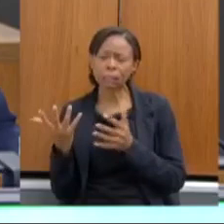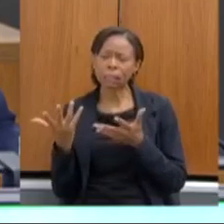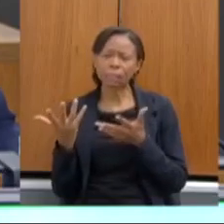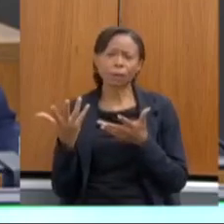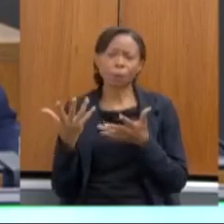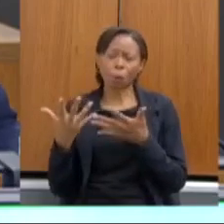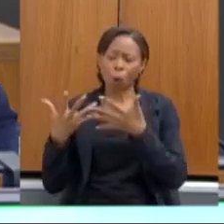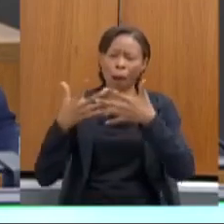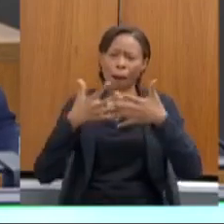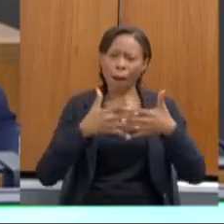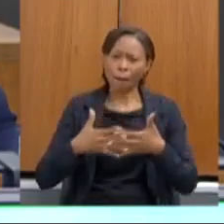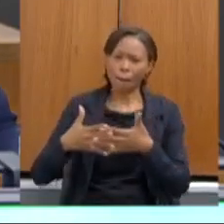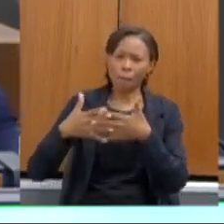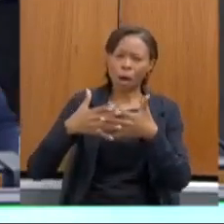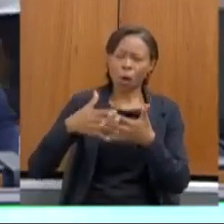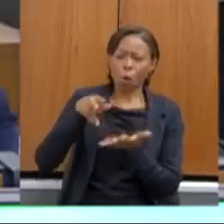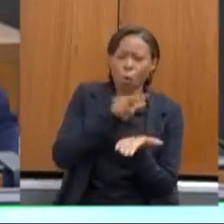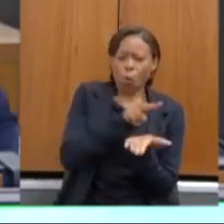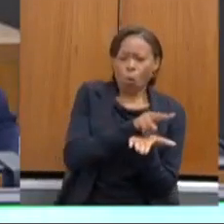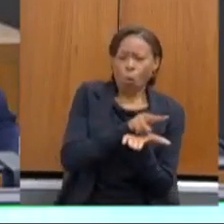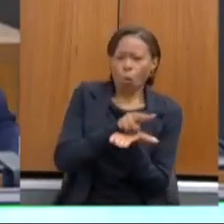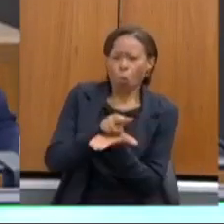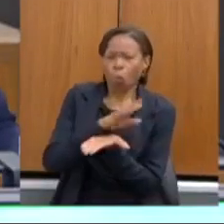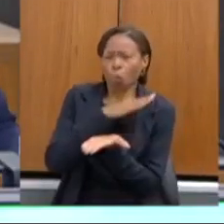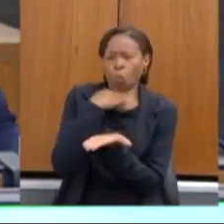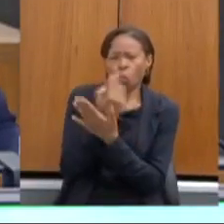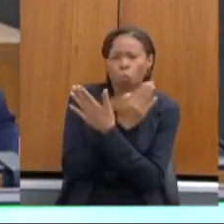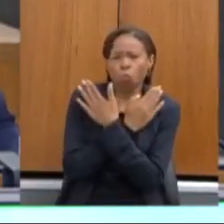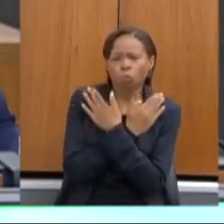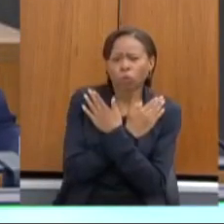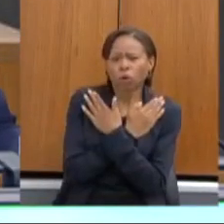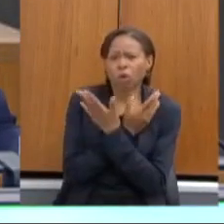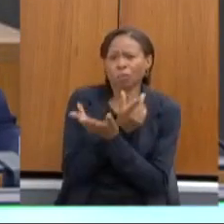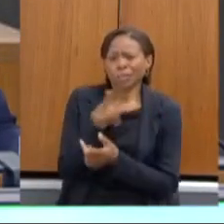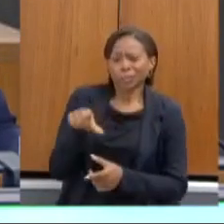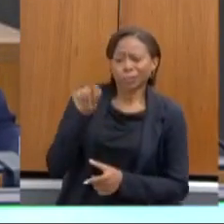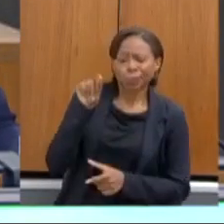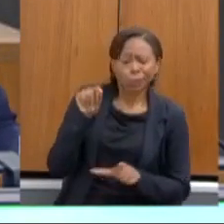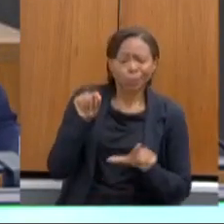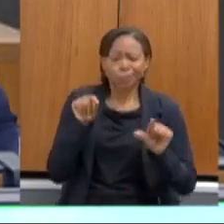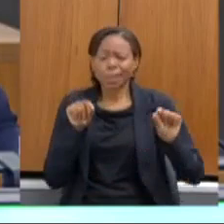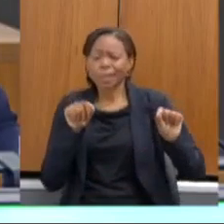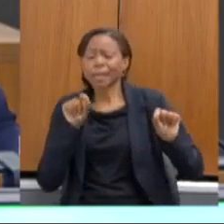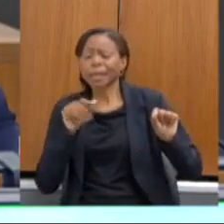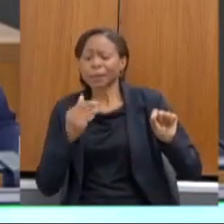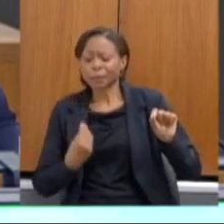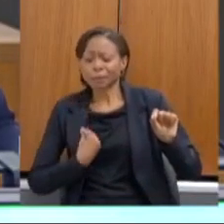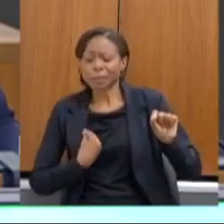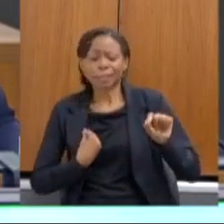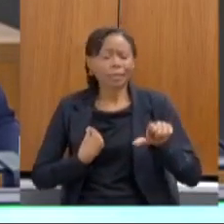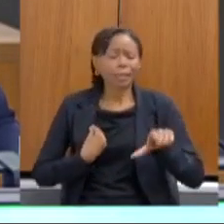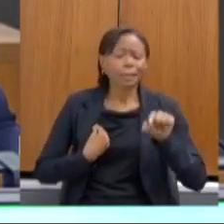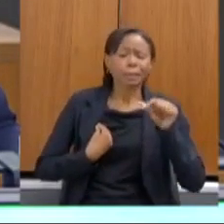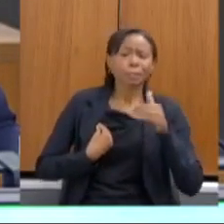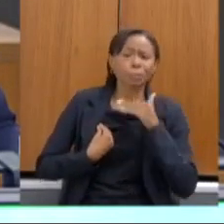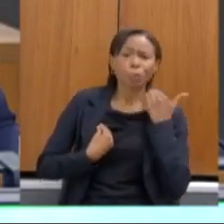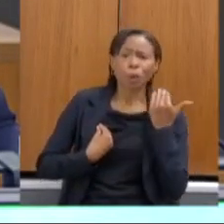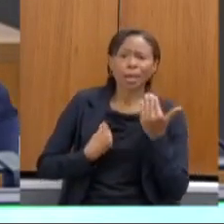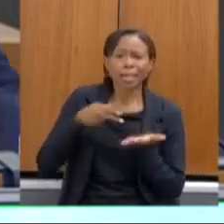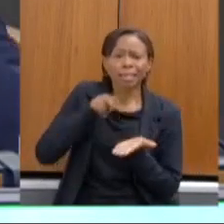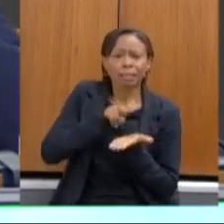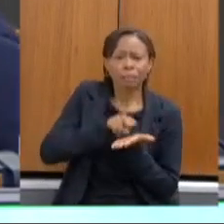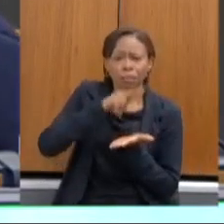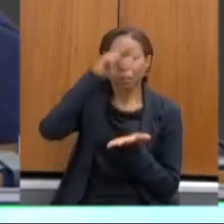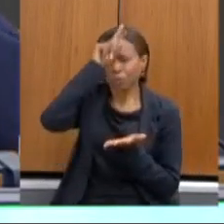porcos escolhas de quem iria viver que iria morrer e o mundo todo estava